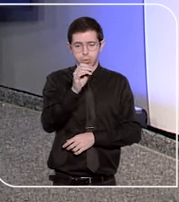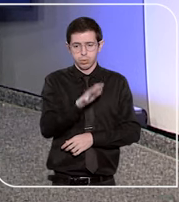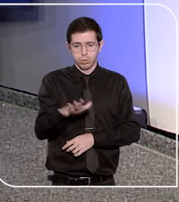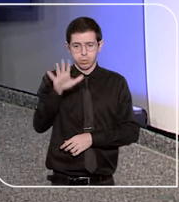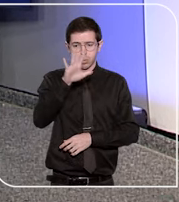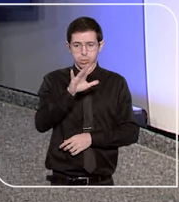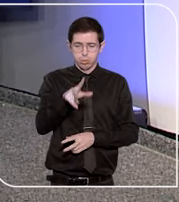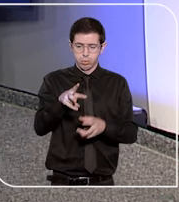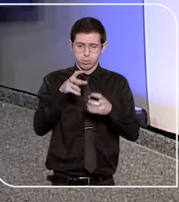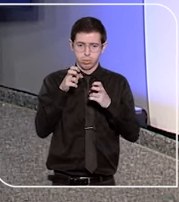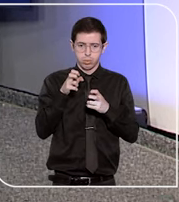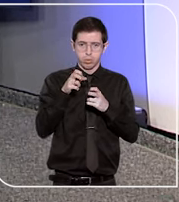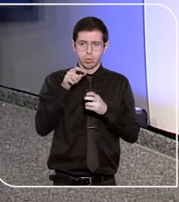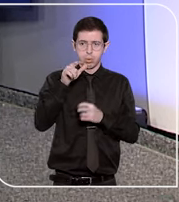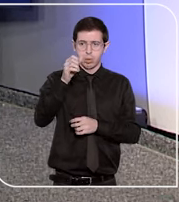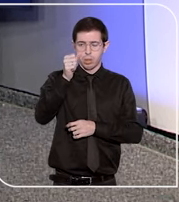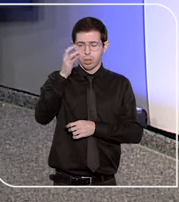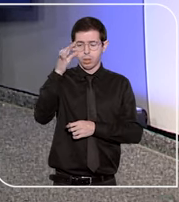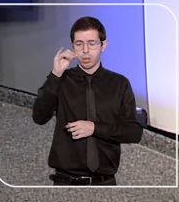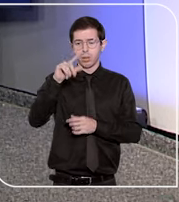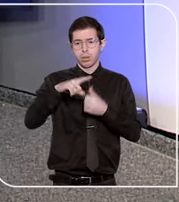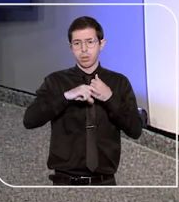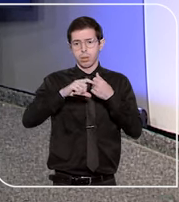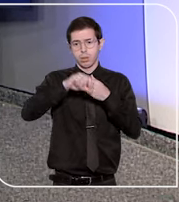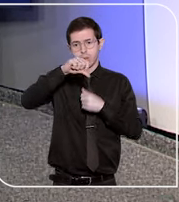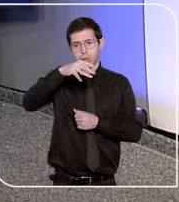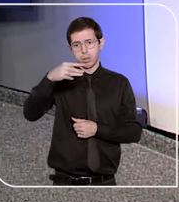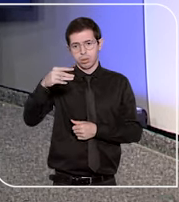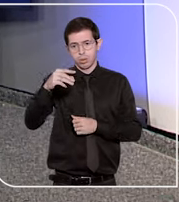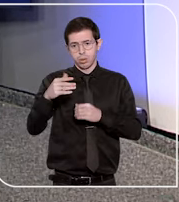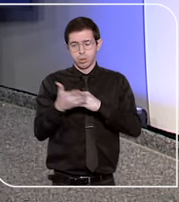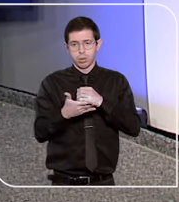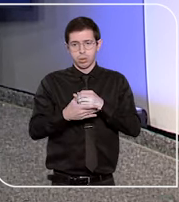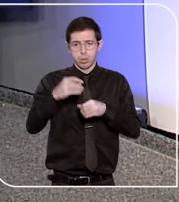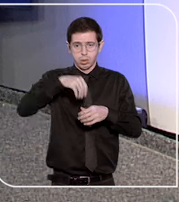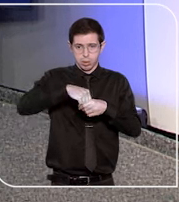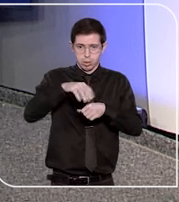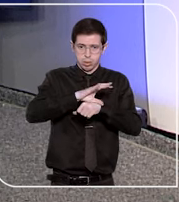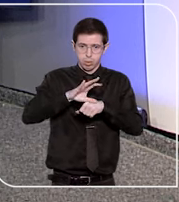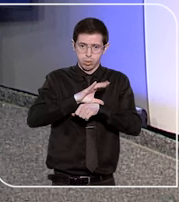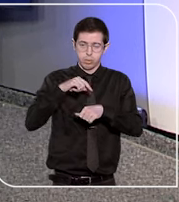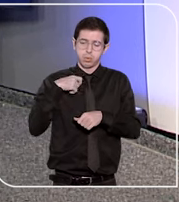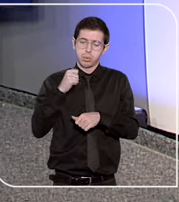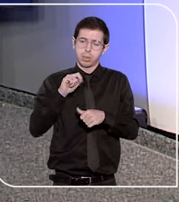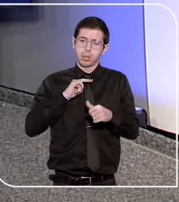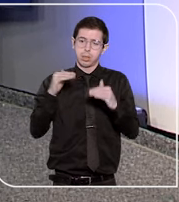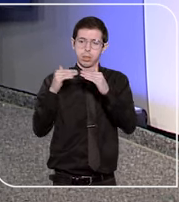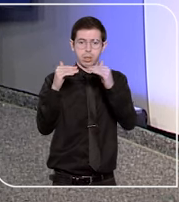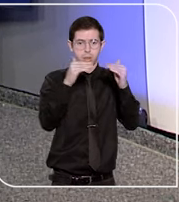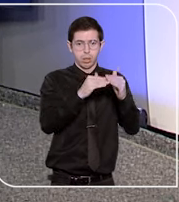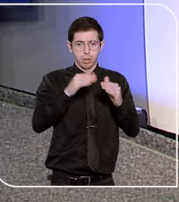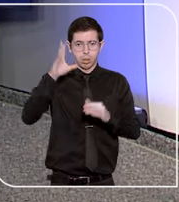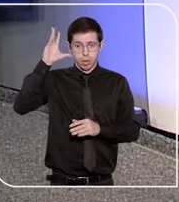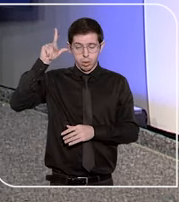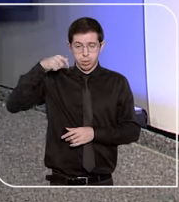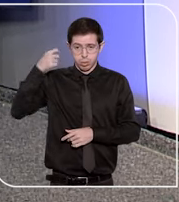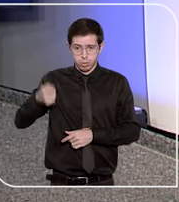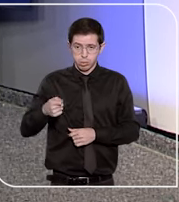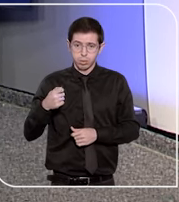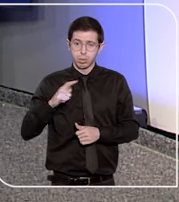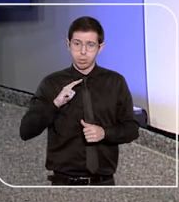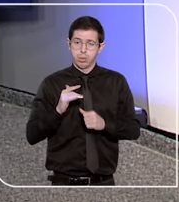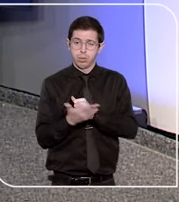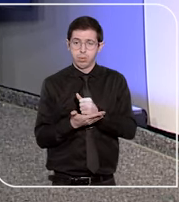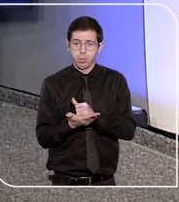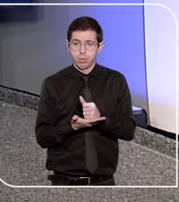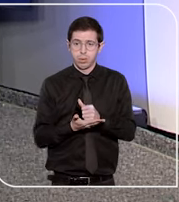seguinte: embora o artigo 93, inciso 9 da Constituição, exija que acórdãos e decisões sejam fundamentados, eu